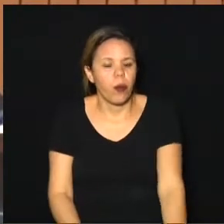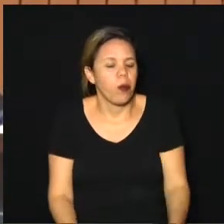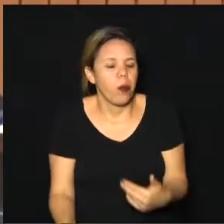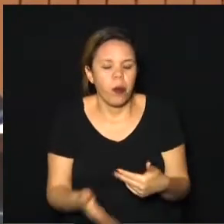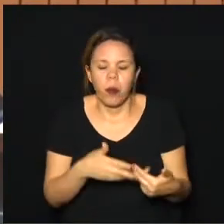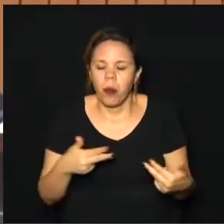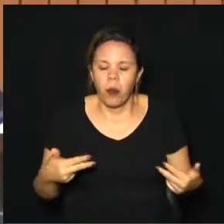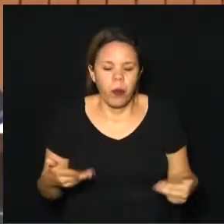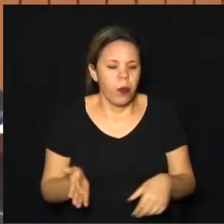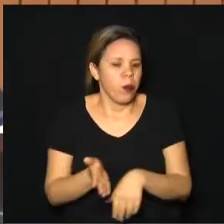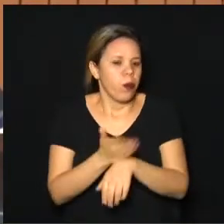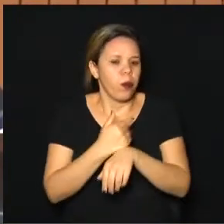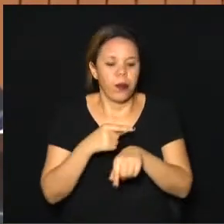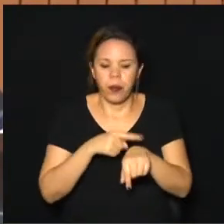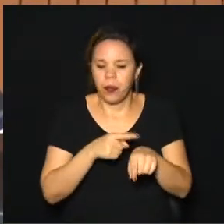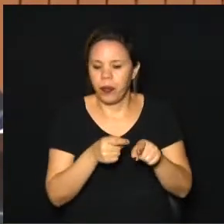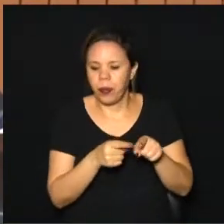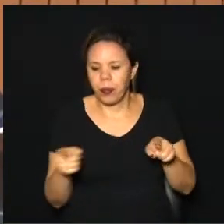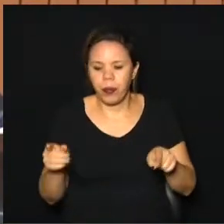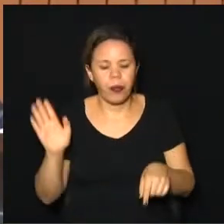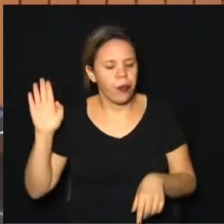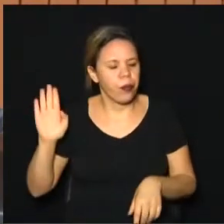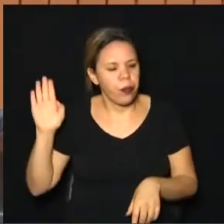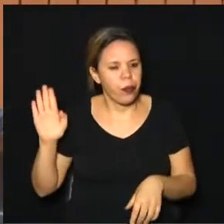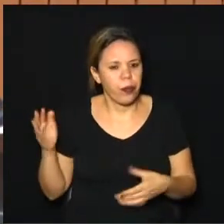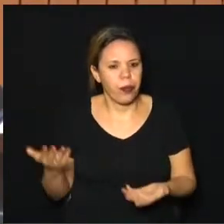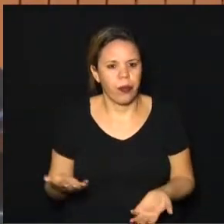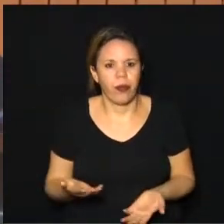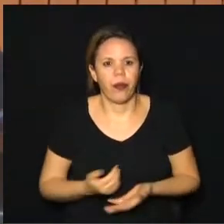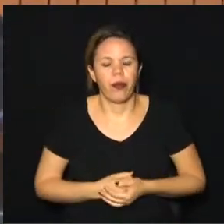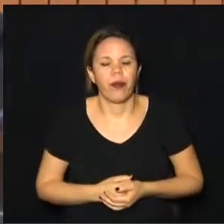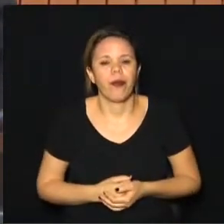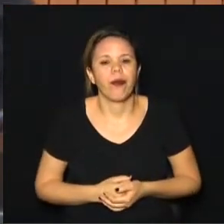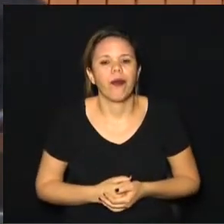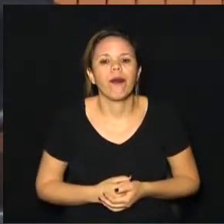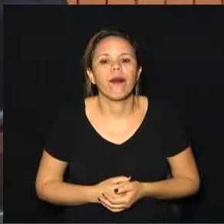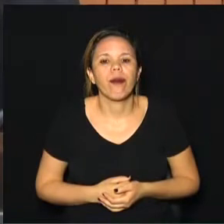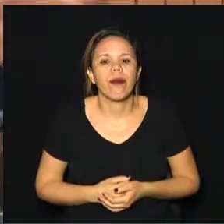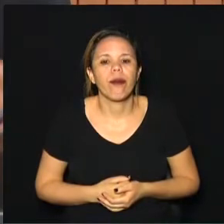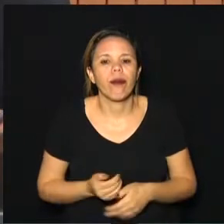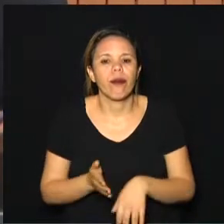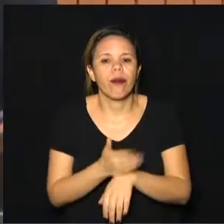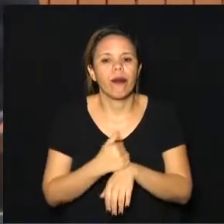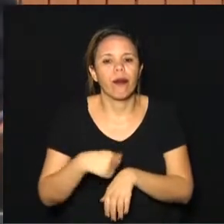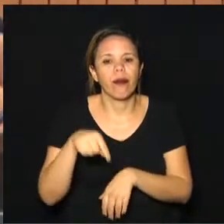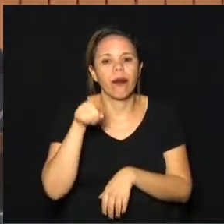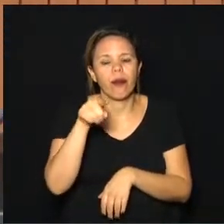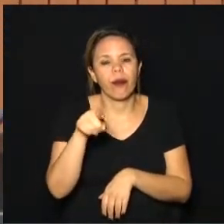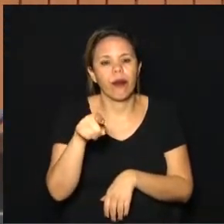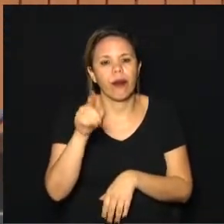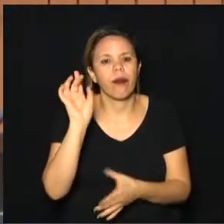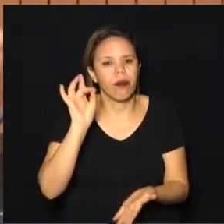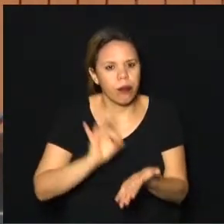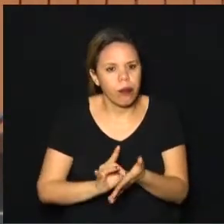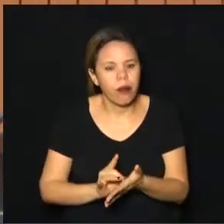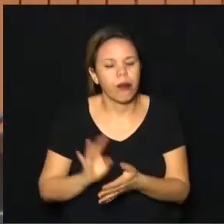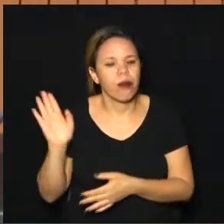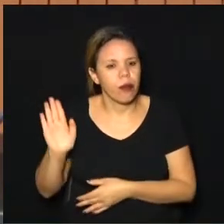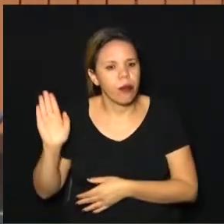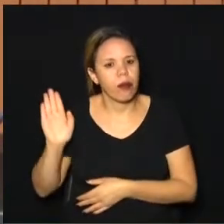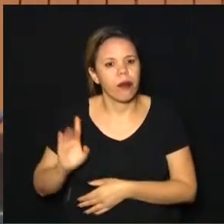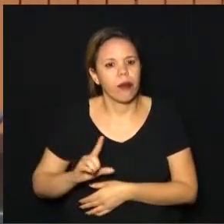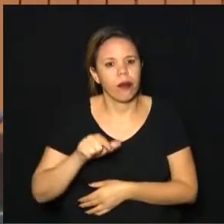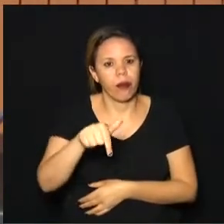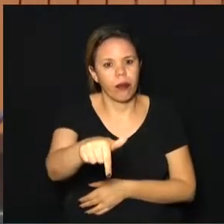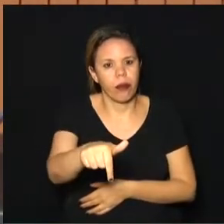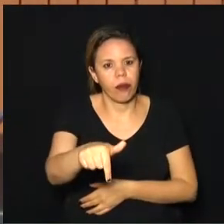coisa antes da campanha eleitoral. Então veja, antes de você ser efetivamente um candidato,